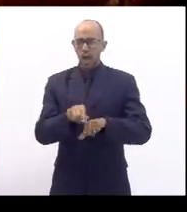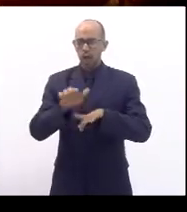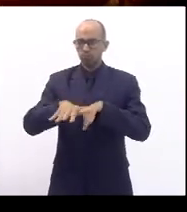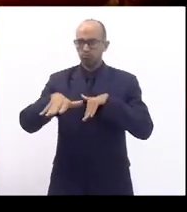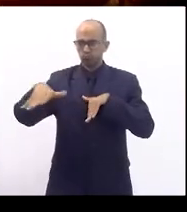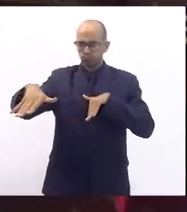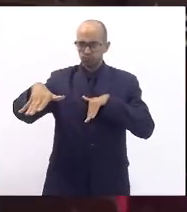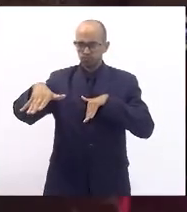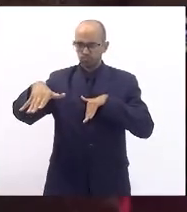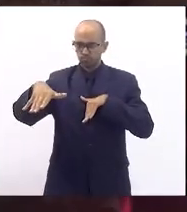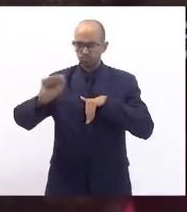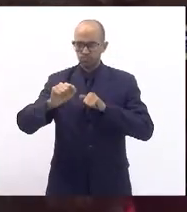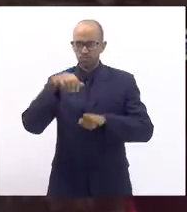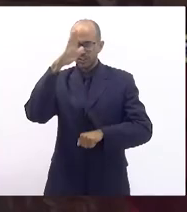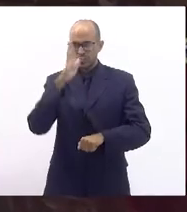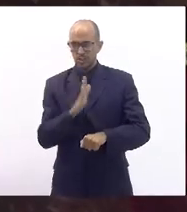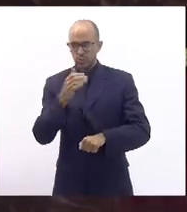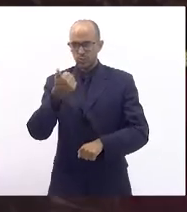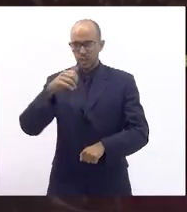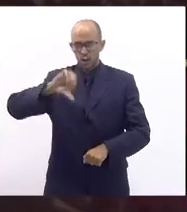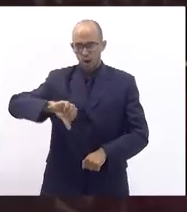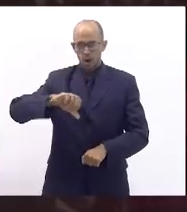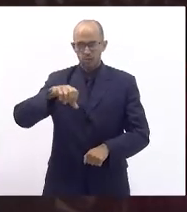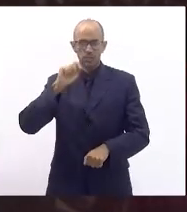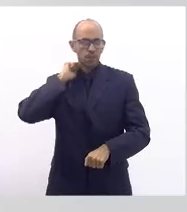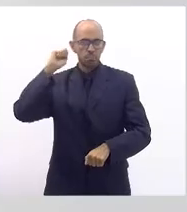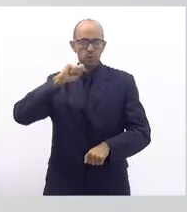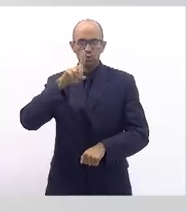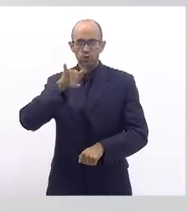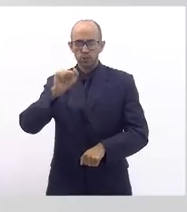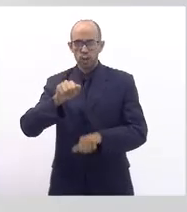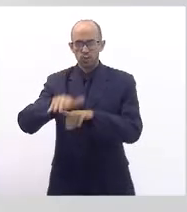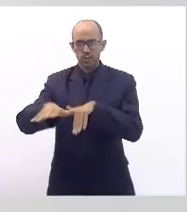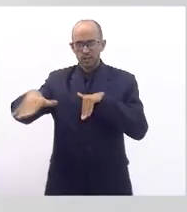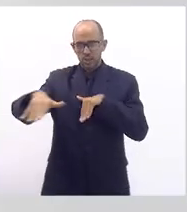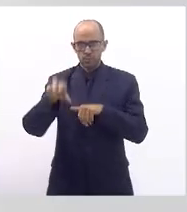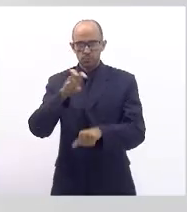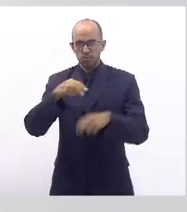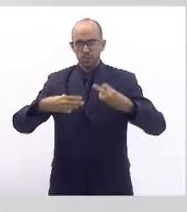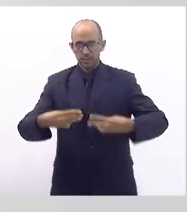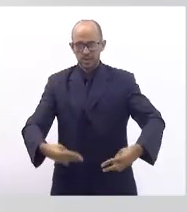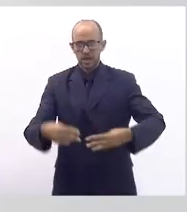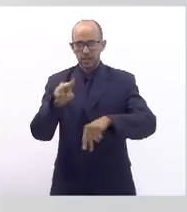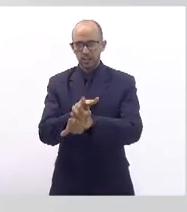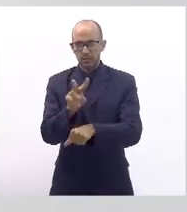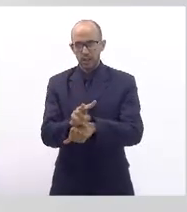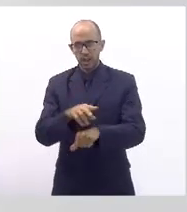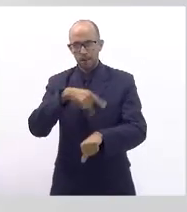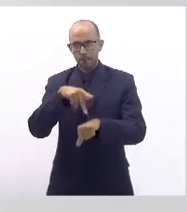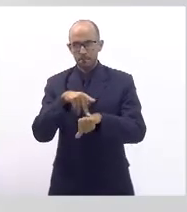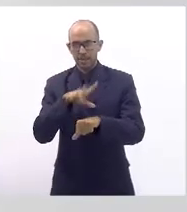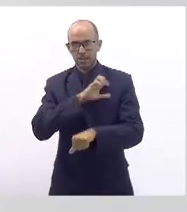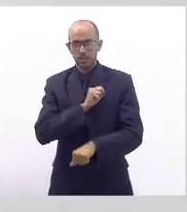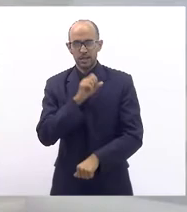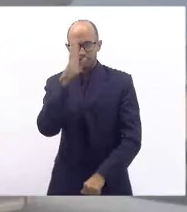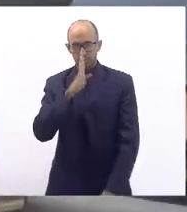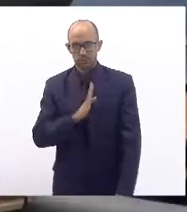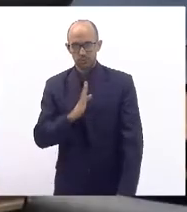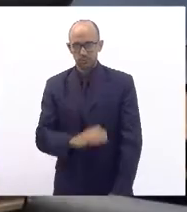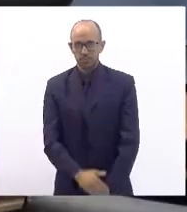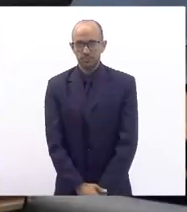forte mão amiga Dezenove de abril dia do exército Ministério da Defesa pátria amada e